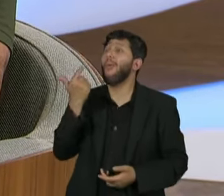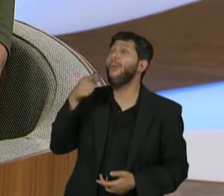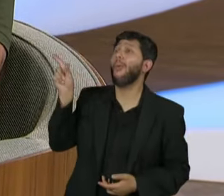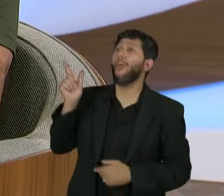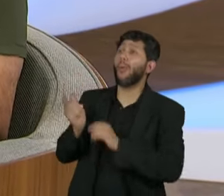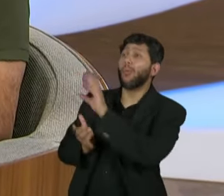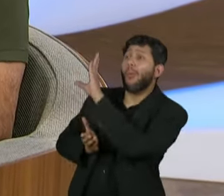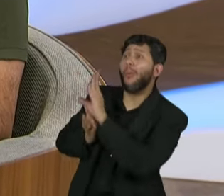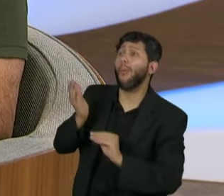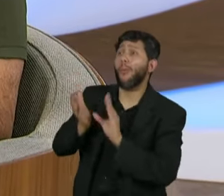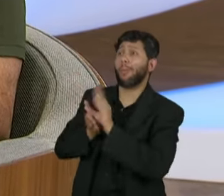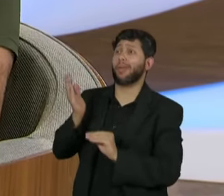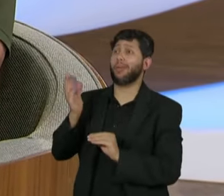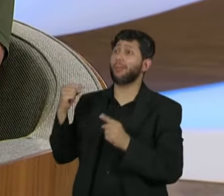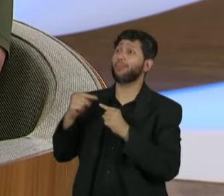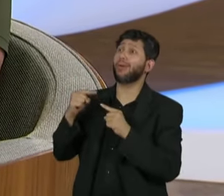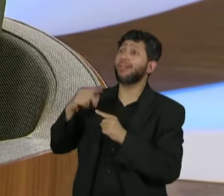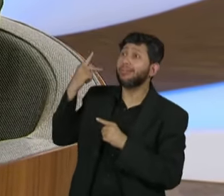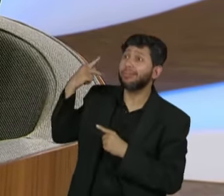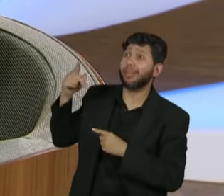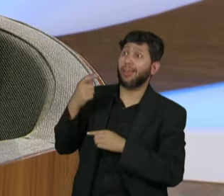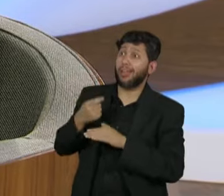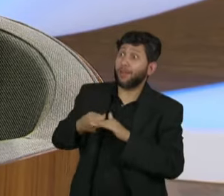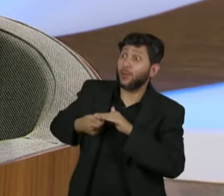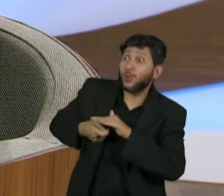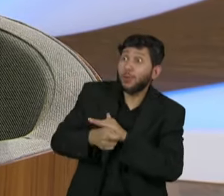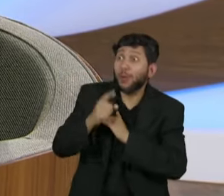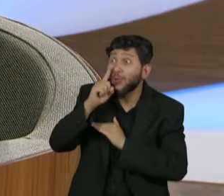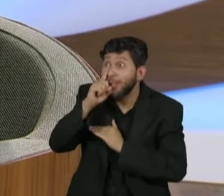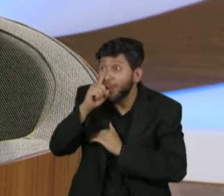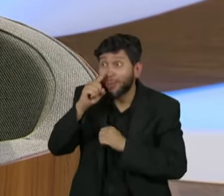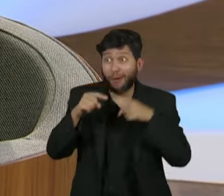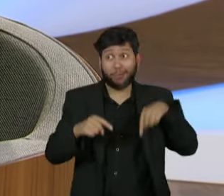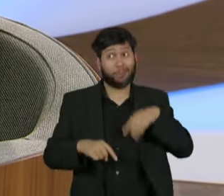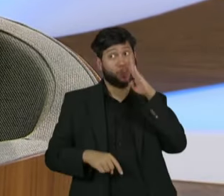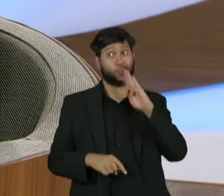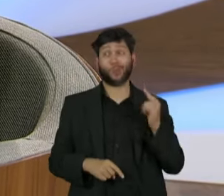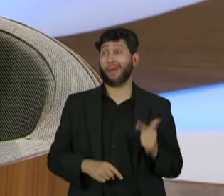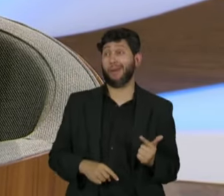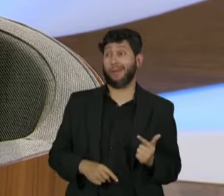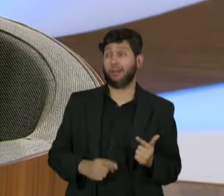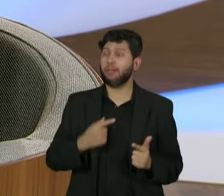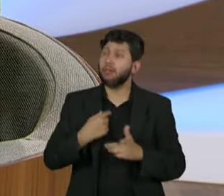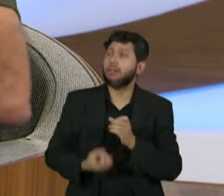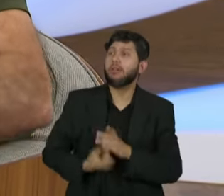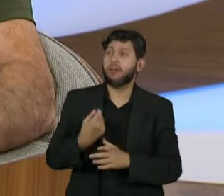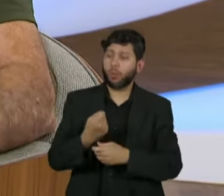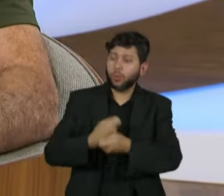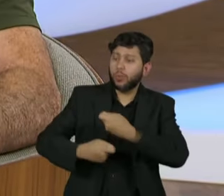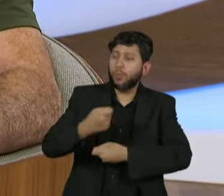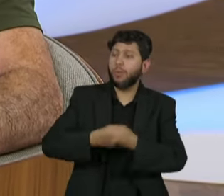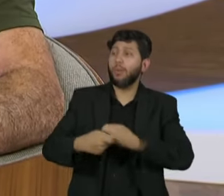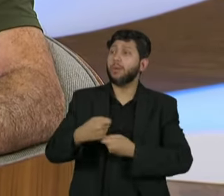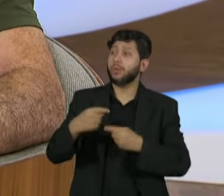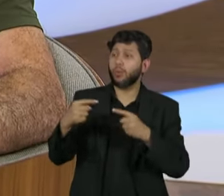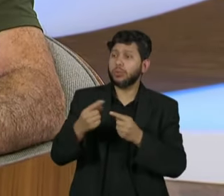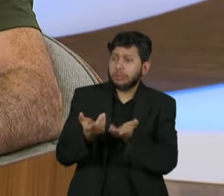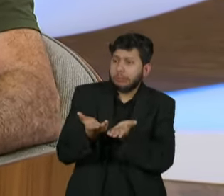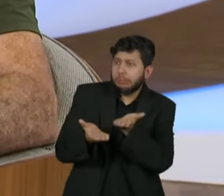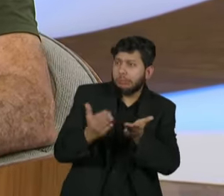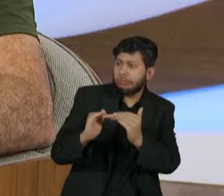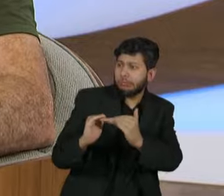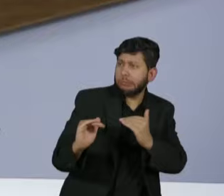outros com economia de investimento de risco que nós não temos para criar negócios que tem muito pouca sustentabilidade